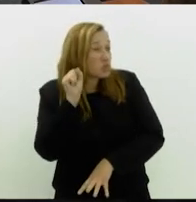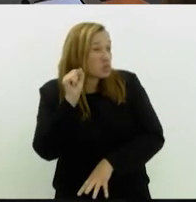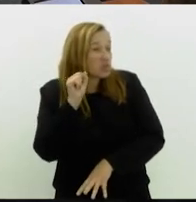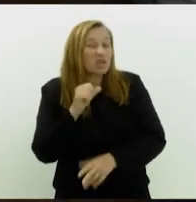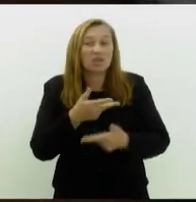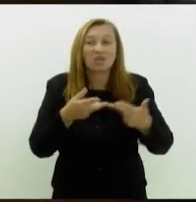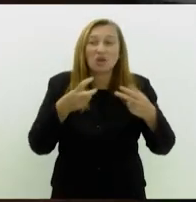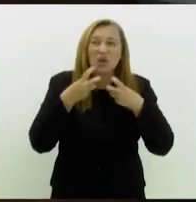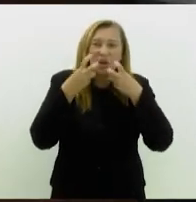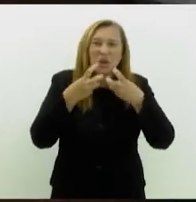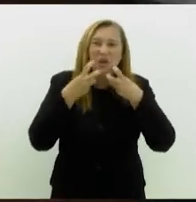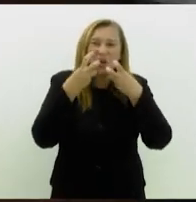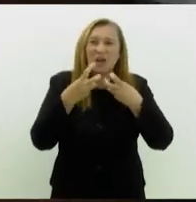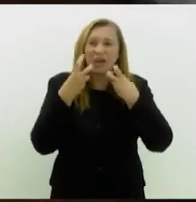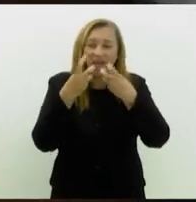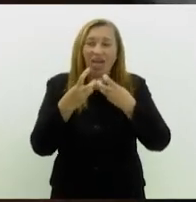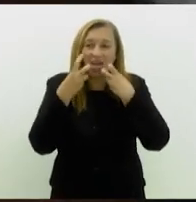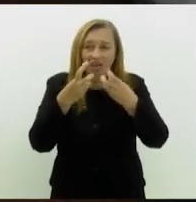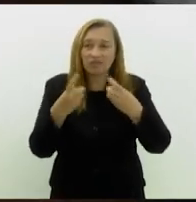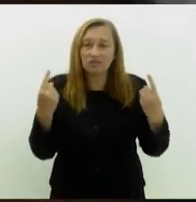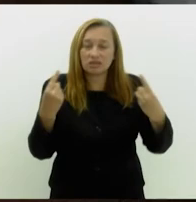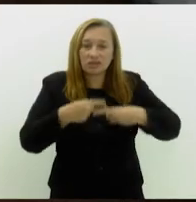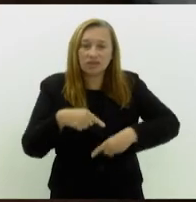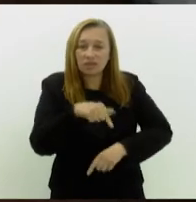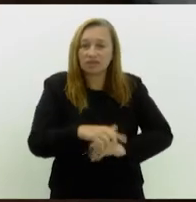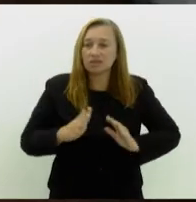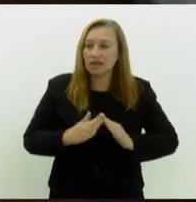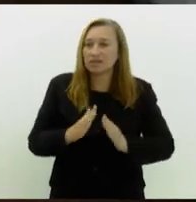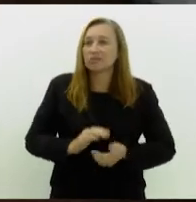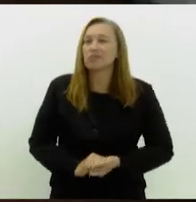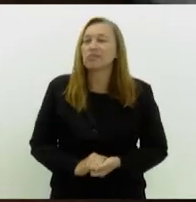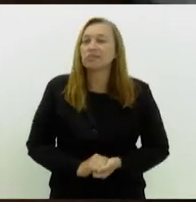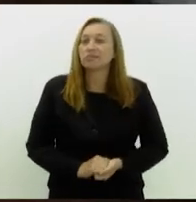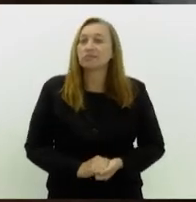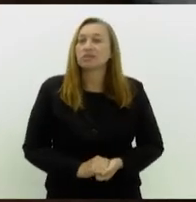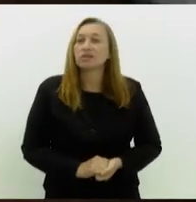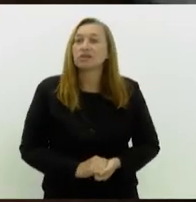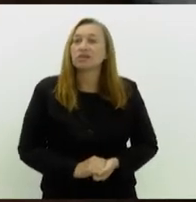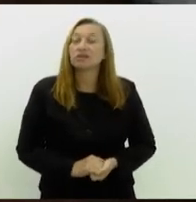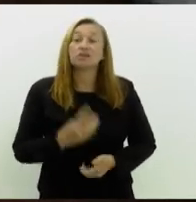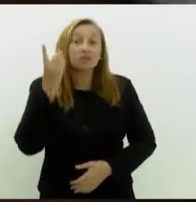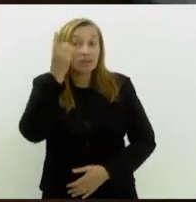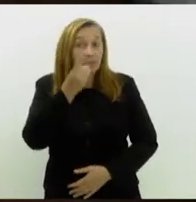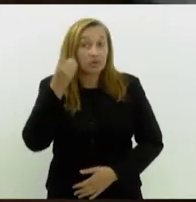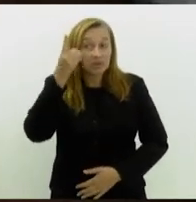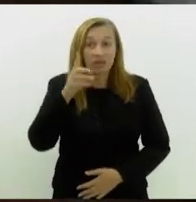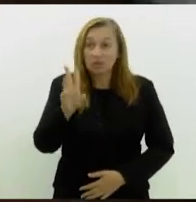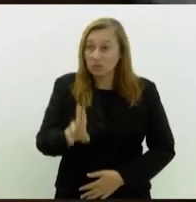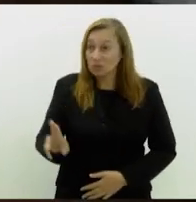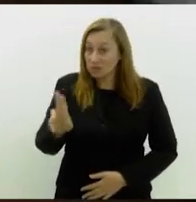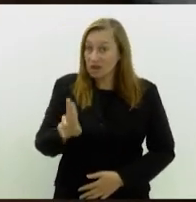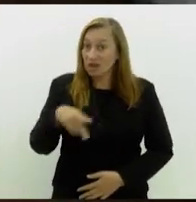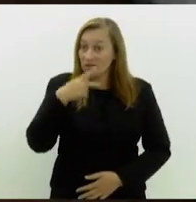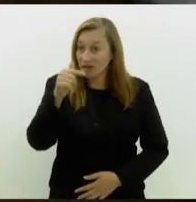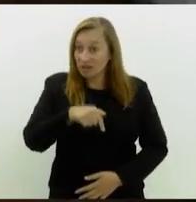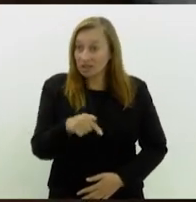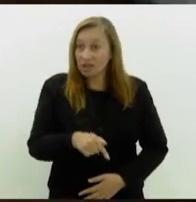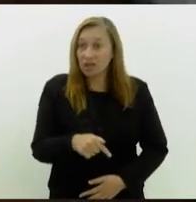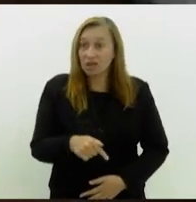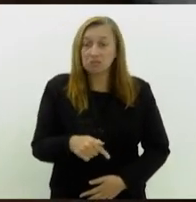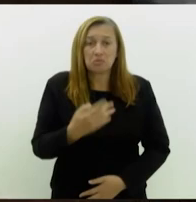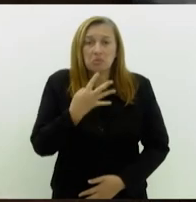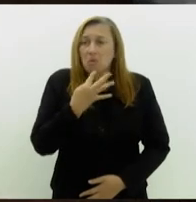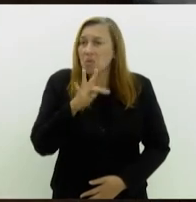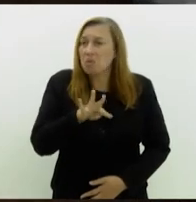muita gritaria e faço um desafio aqui nessa casa que boa parte dos deputados que fez uso da palavra sequer tem